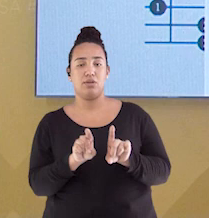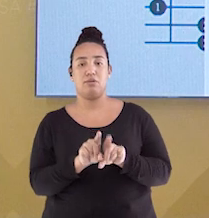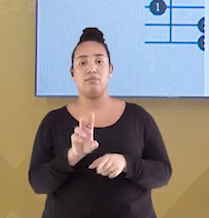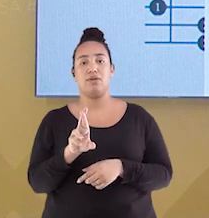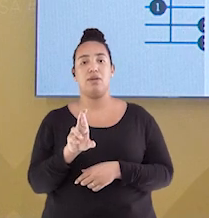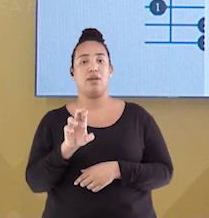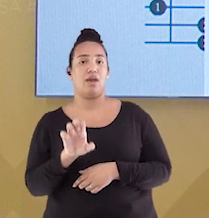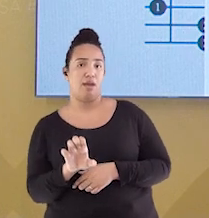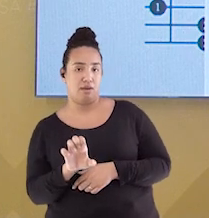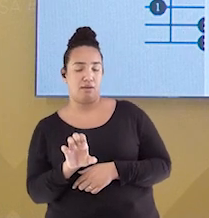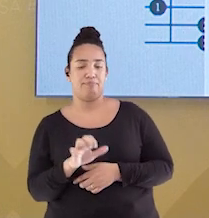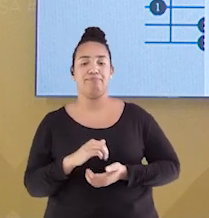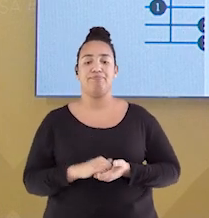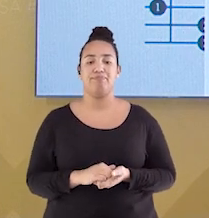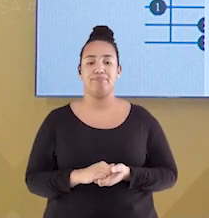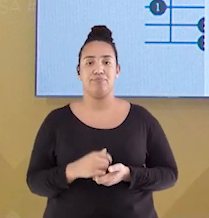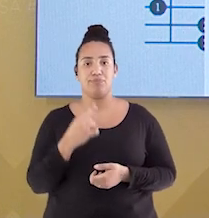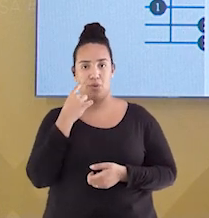passagem. Ó.